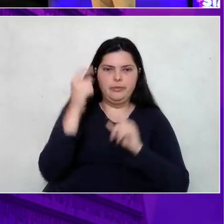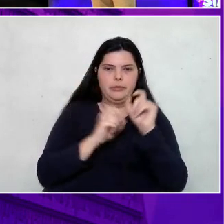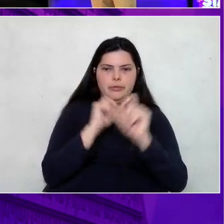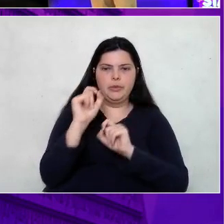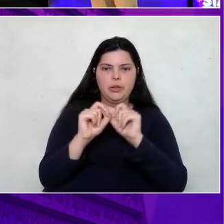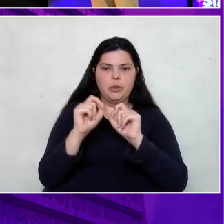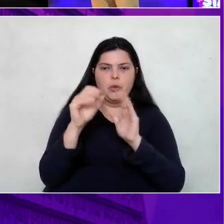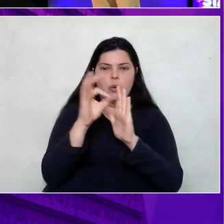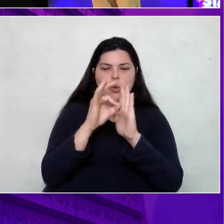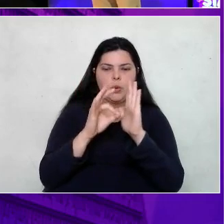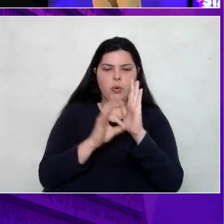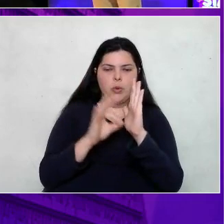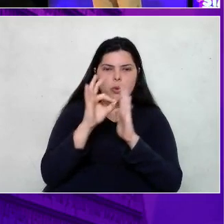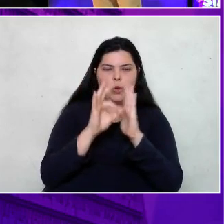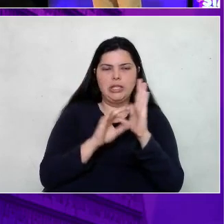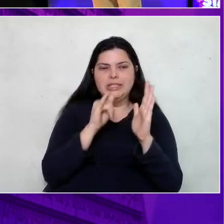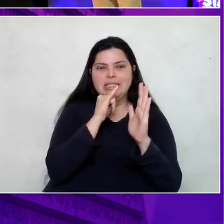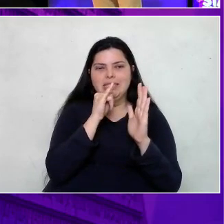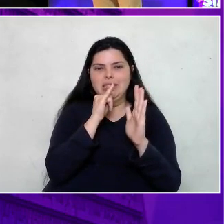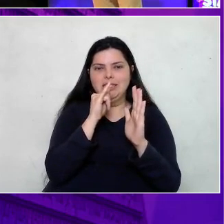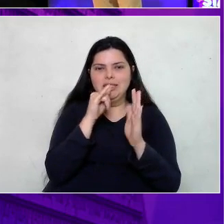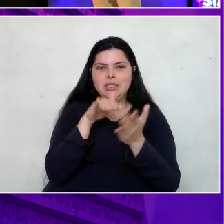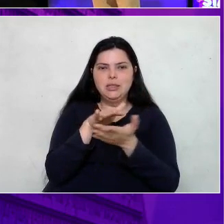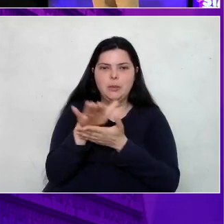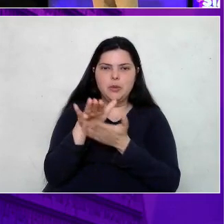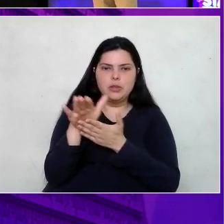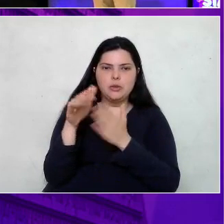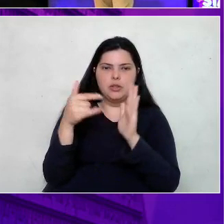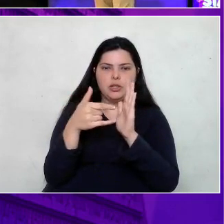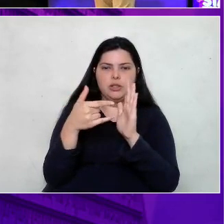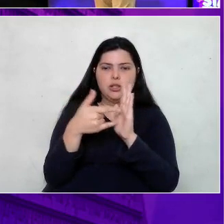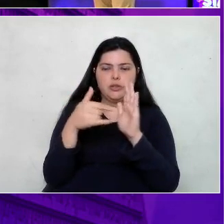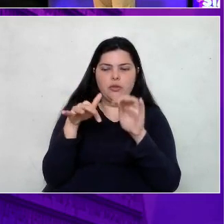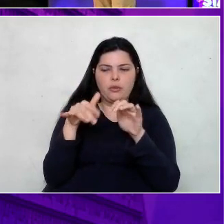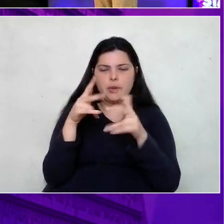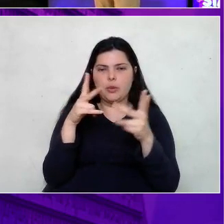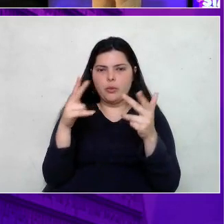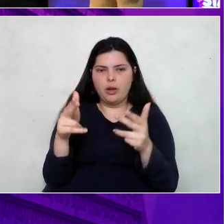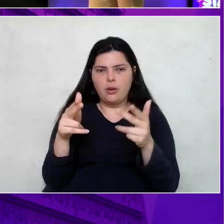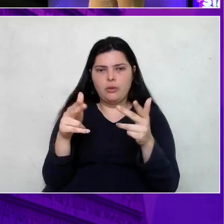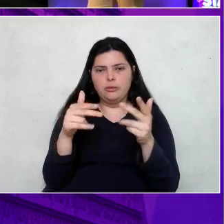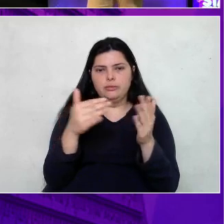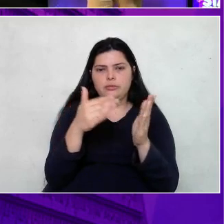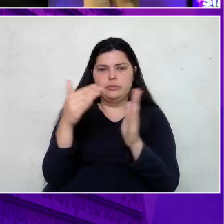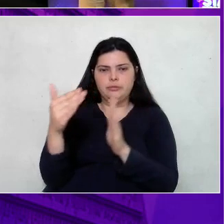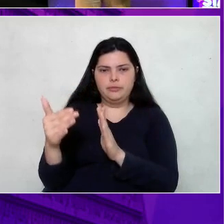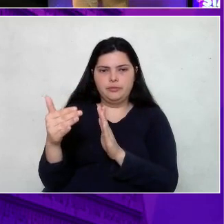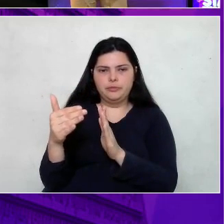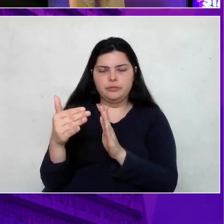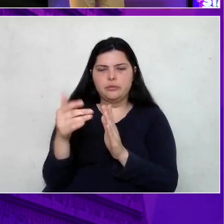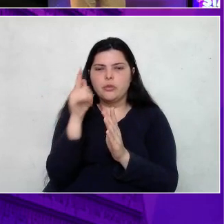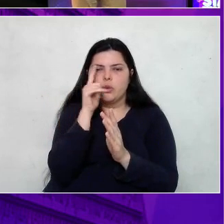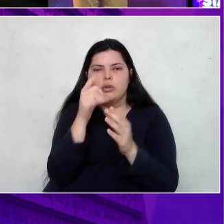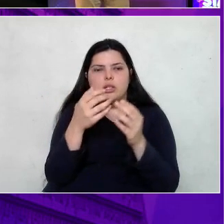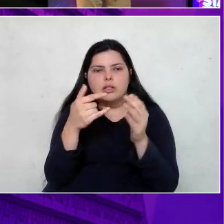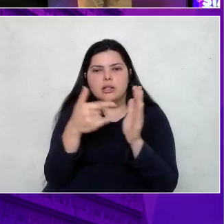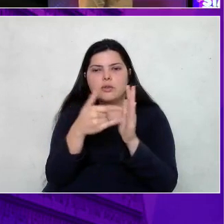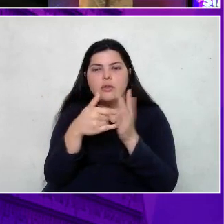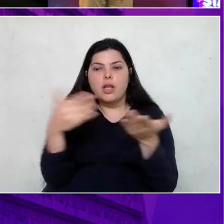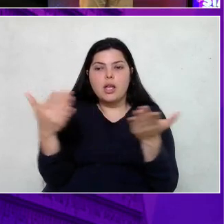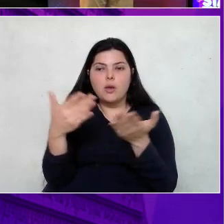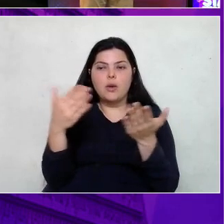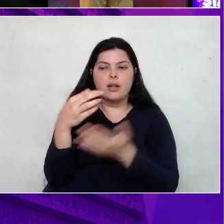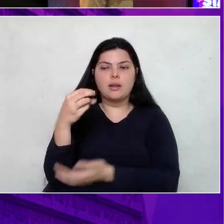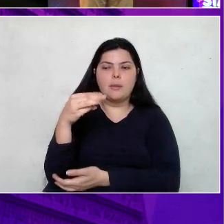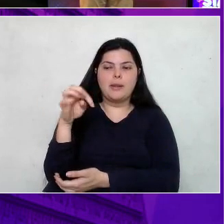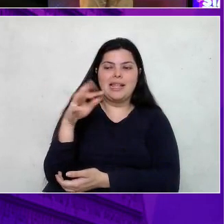você vai simular em produção e desenvolvimento é o mesmo. A parte de poder desenvolver agora, enquanto a meta está aprovando a